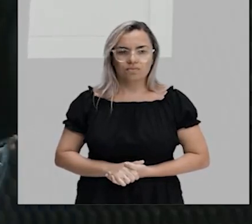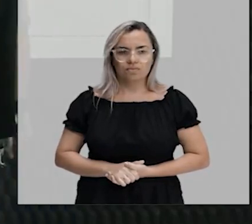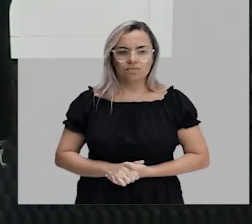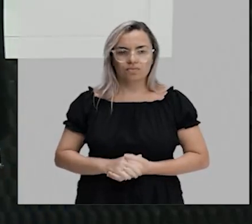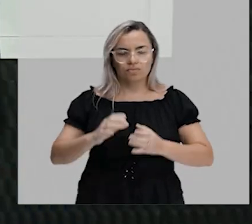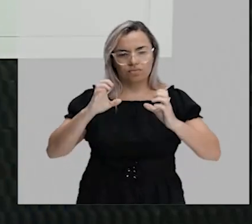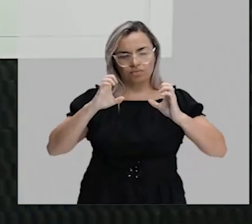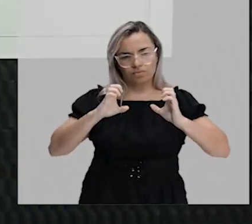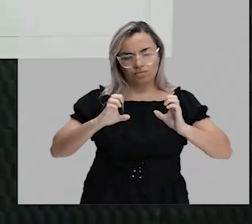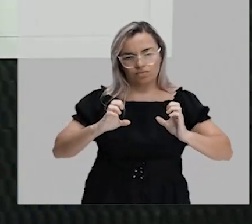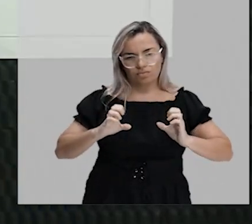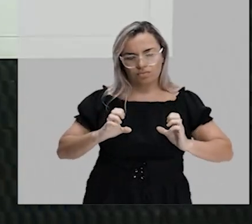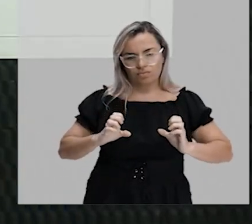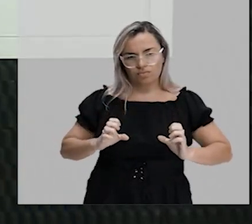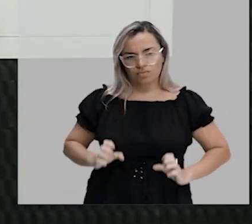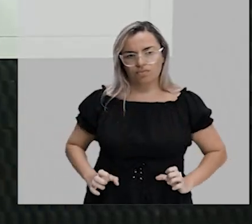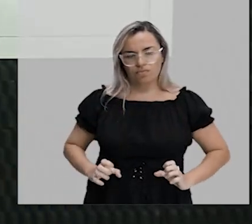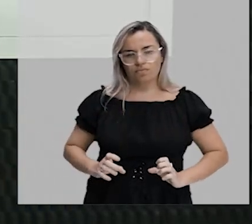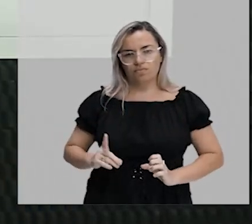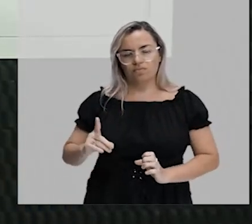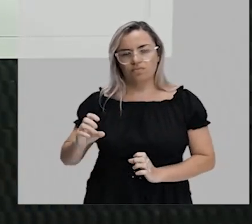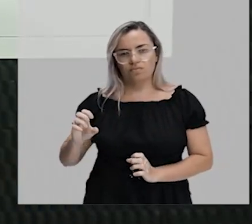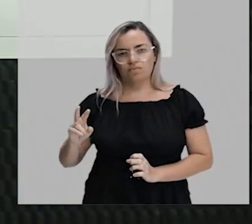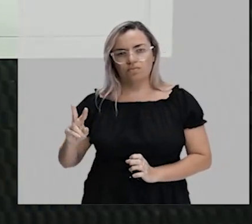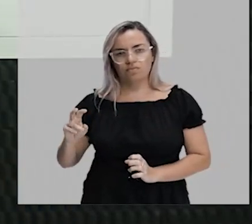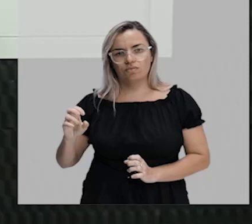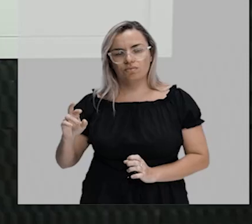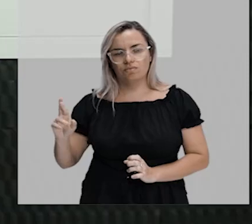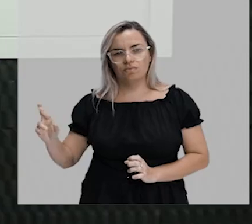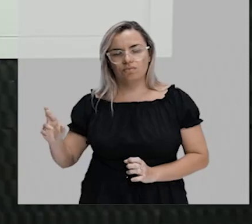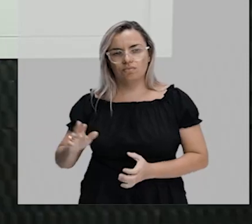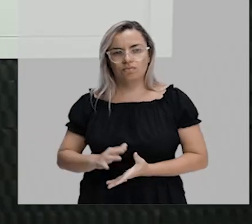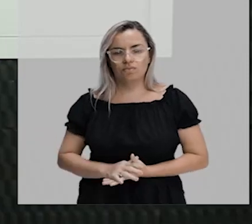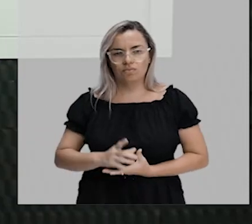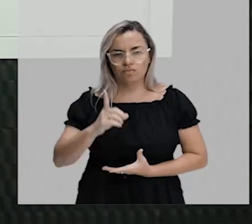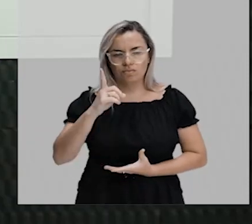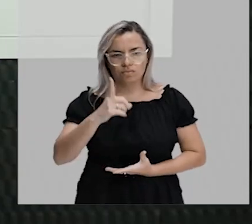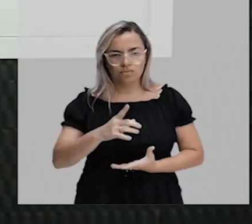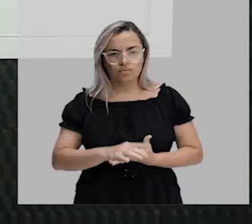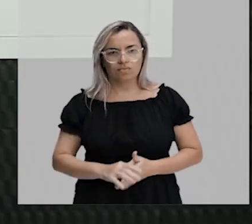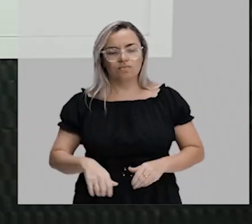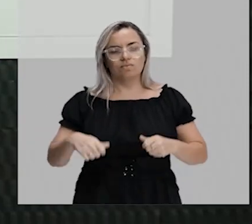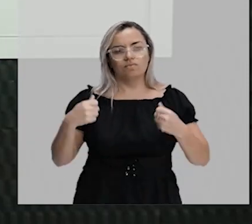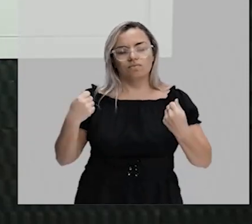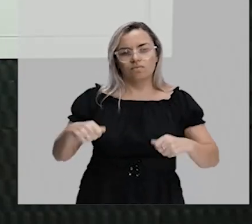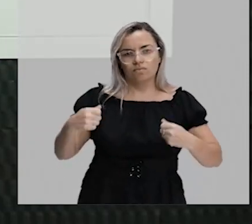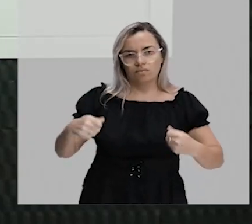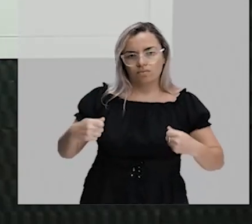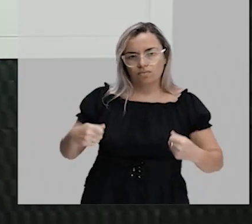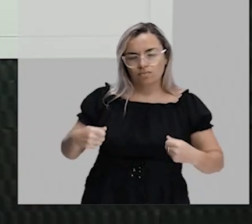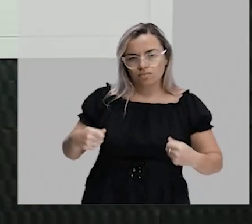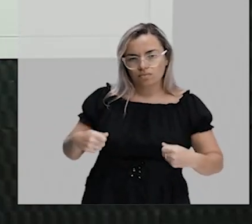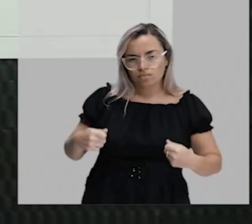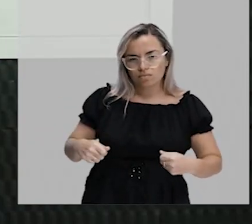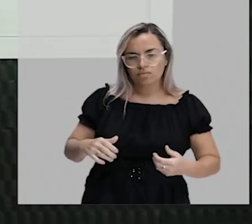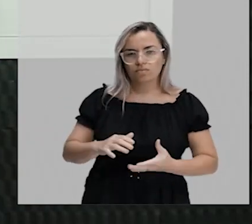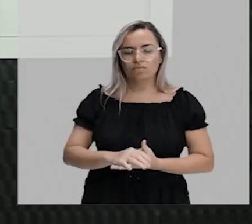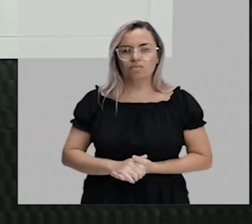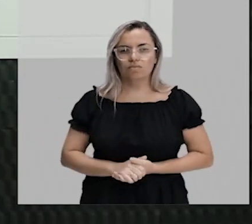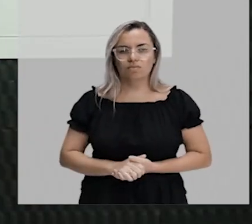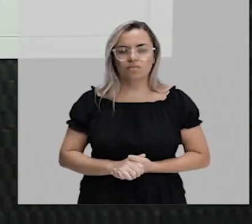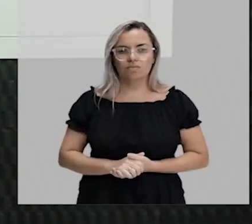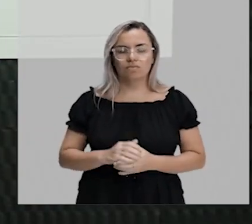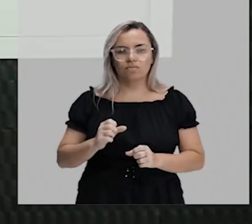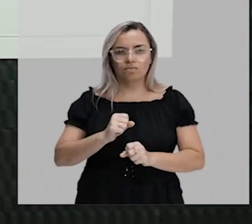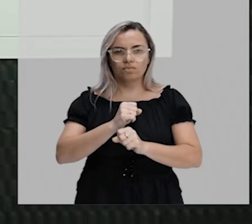aqui, certo? Onde nós temos o imperativo, a necessidade, onde nós temos,